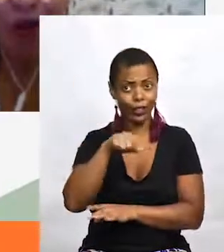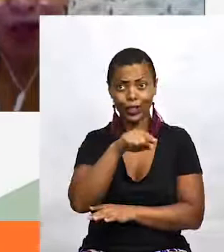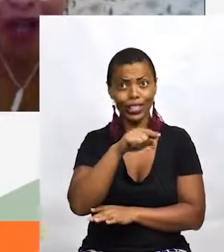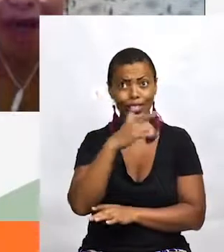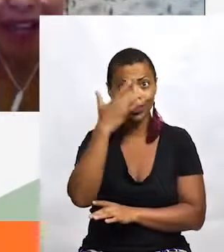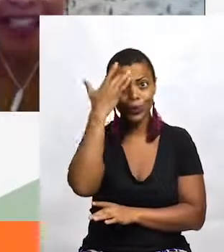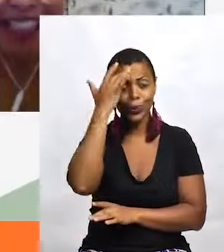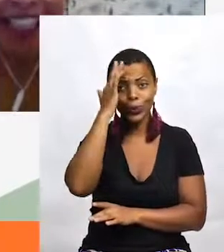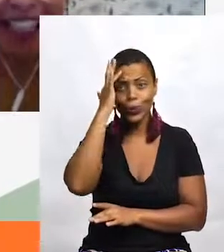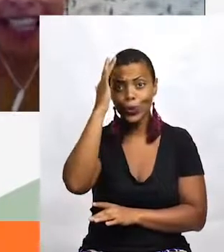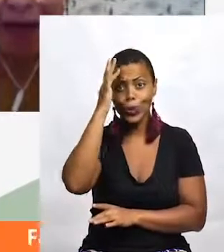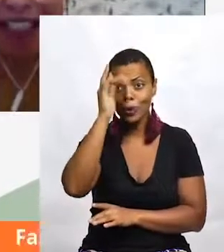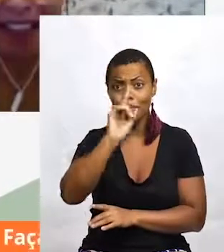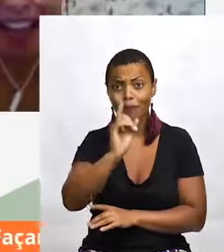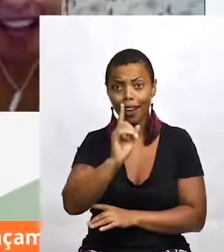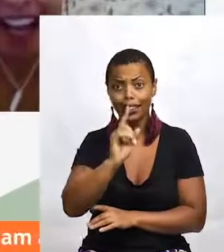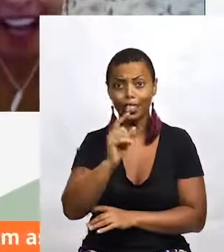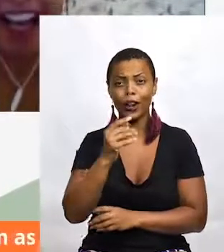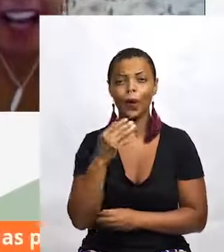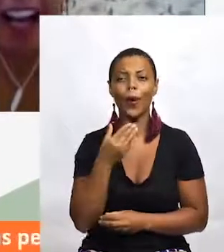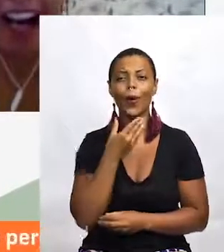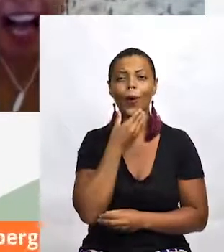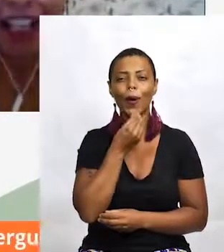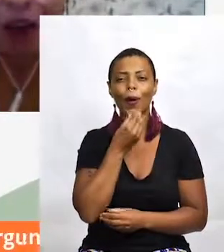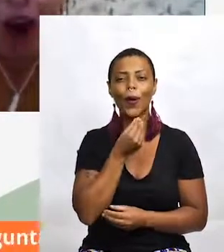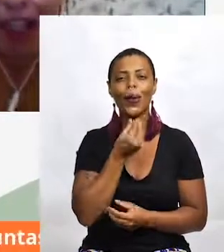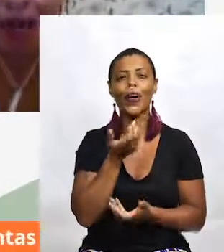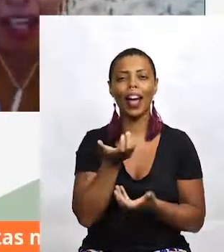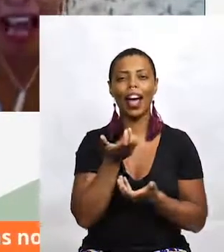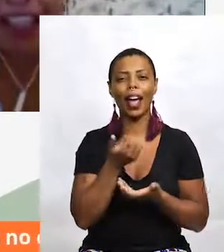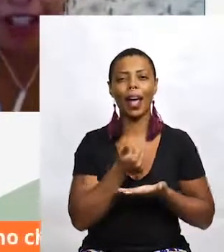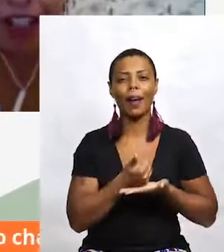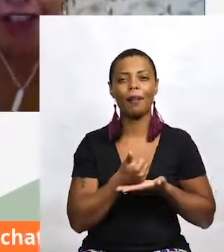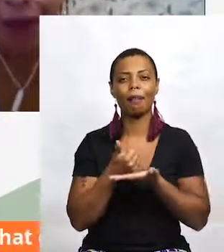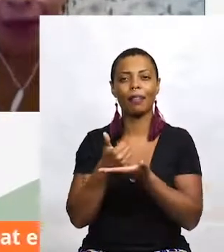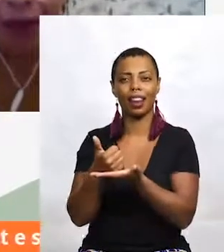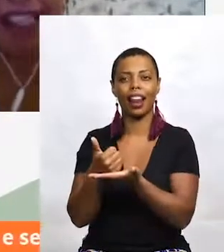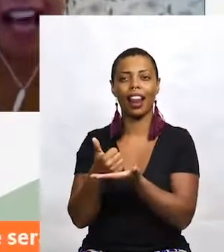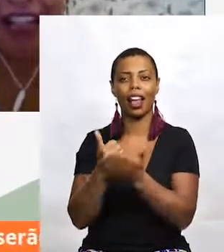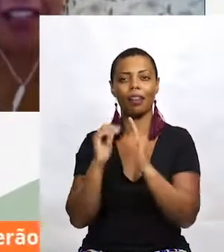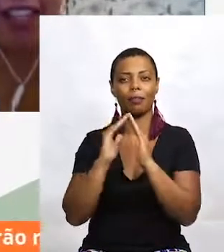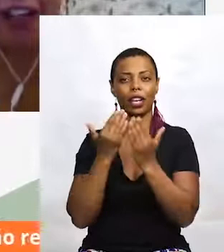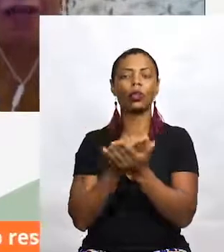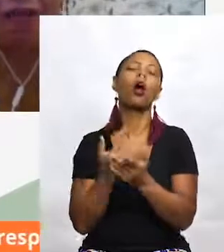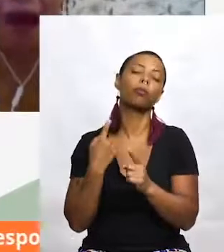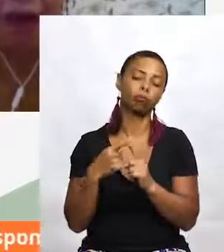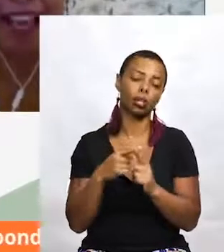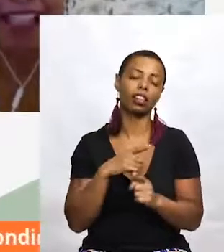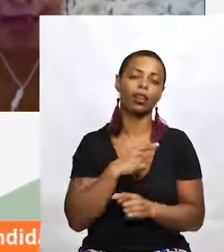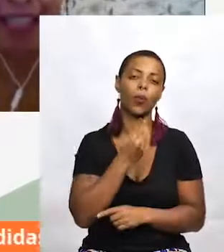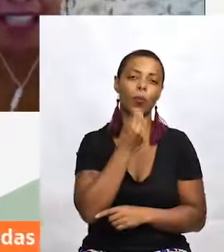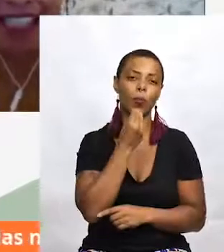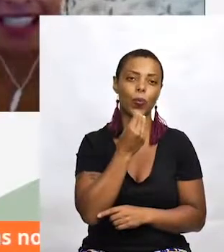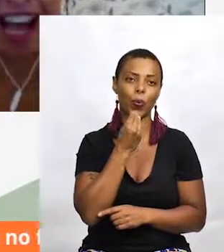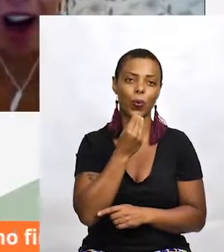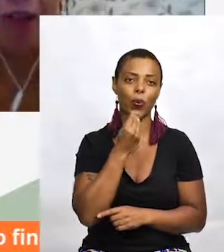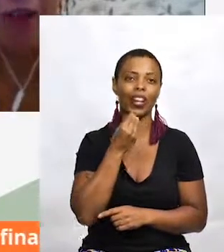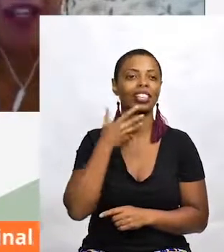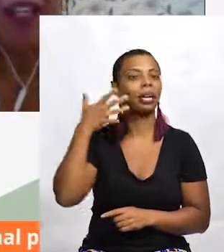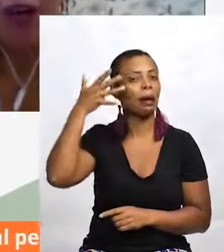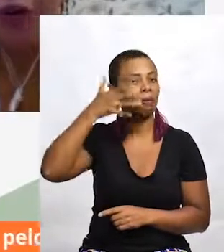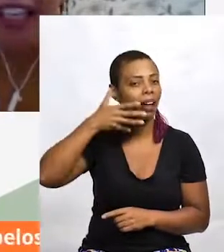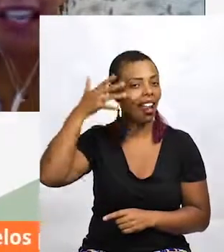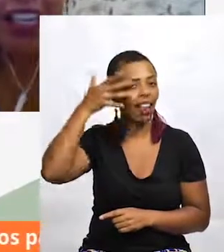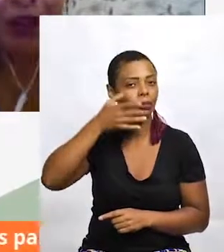ideia como que o rapaz que queria me levar à escola, porque ainda eu tive a oportunidade de ter uma palestra